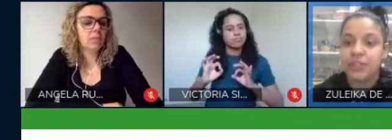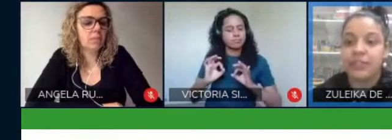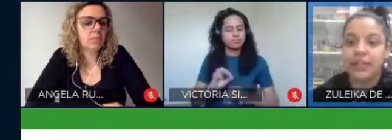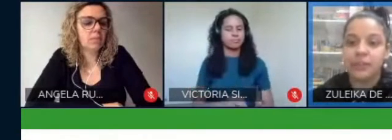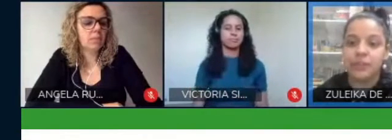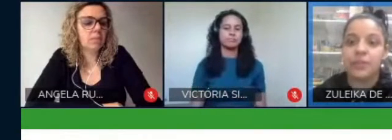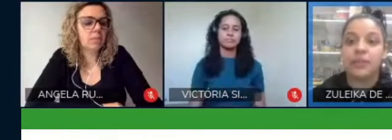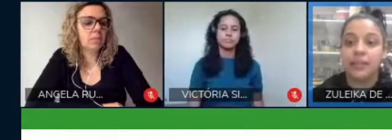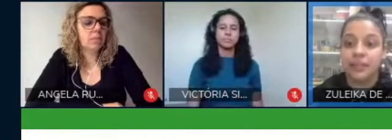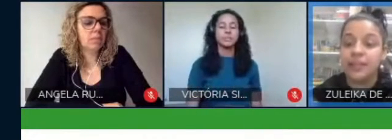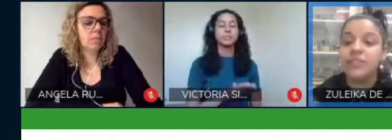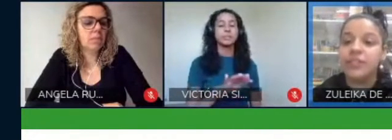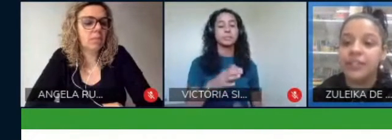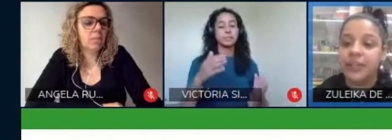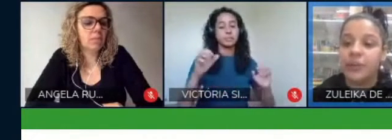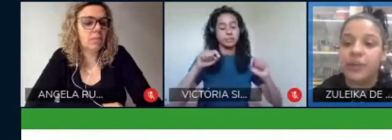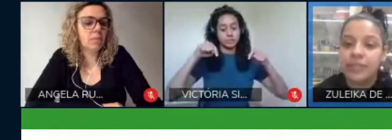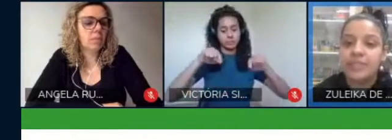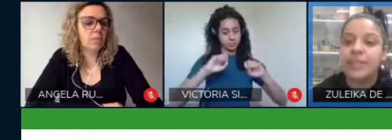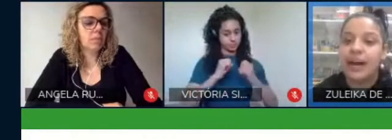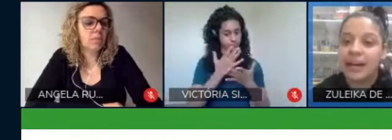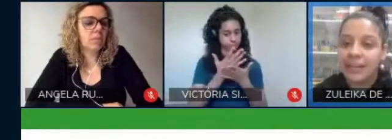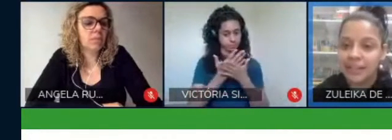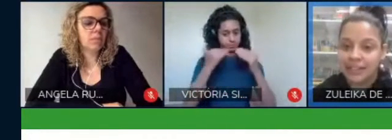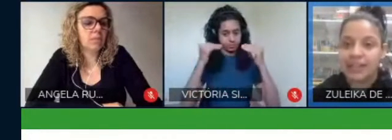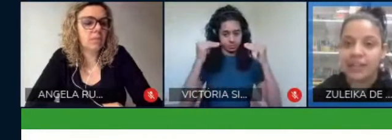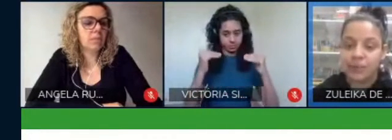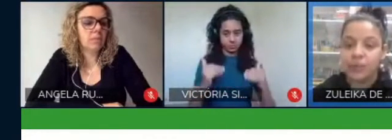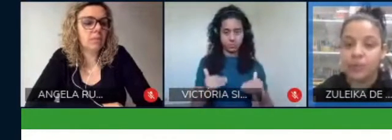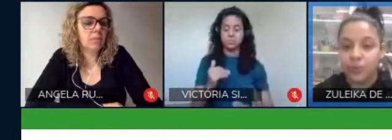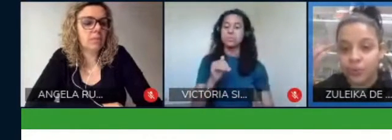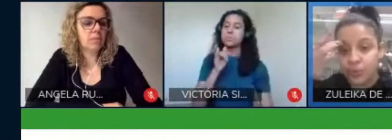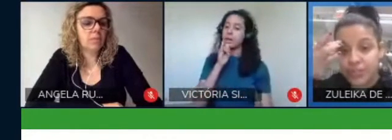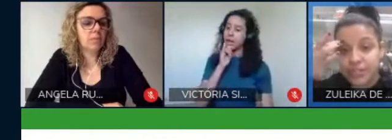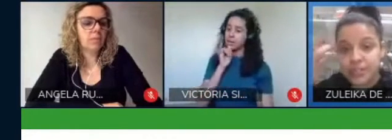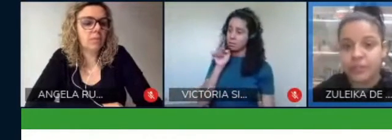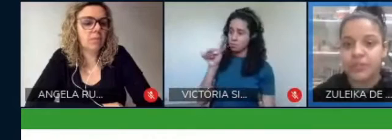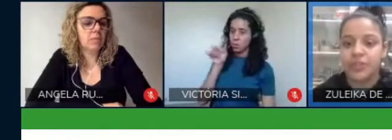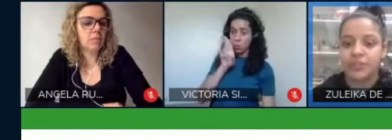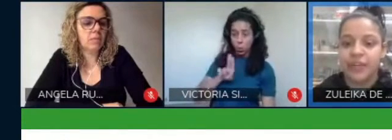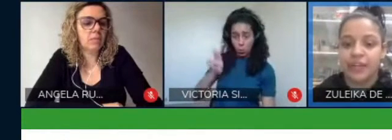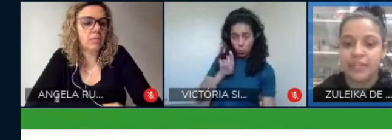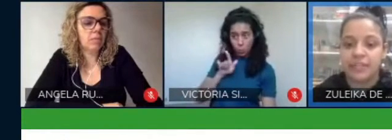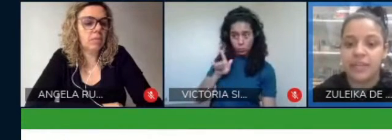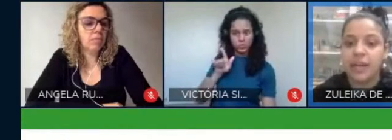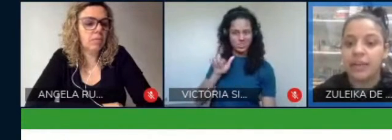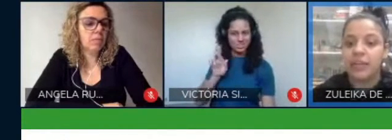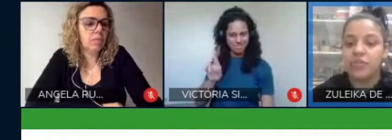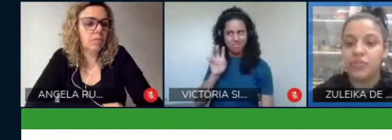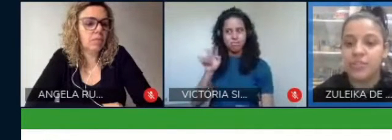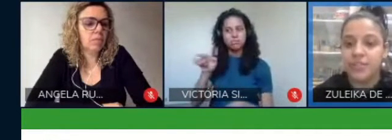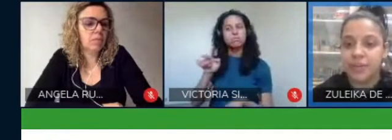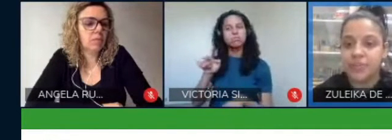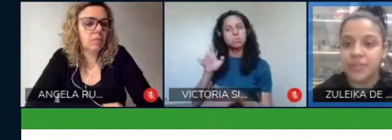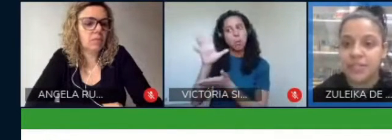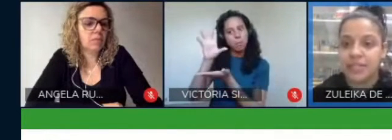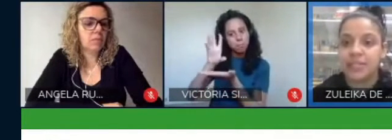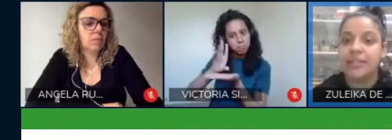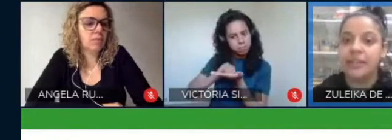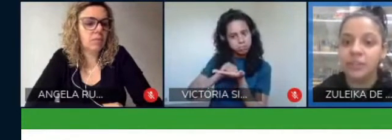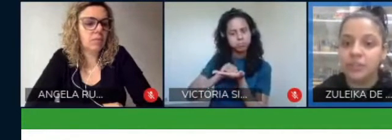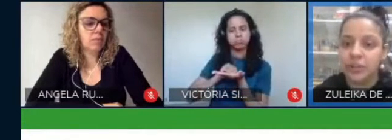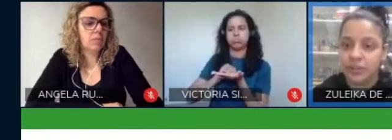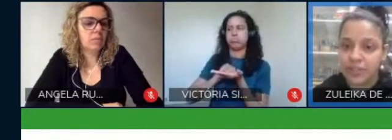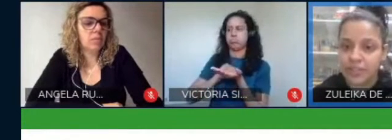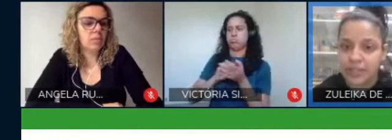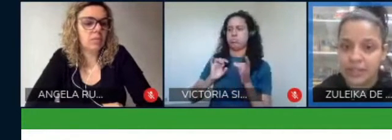Então, de dentro, desde que eu instale, né, o gerenciador de referências, e eu vou dizer para